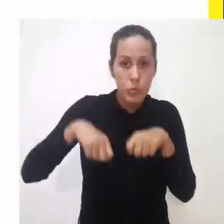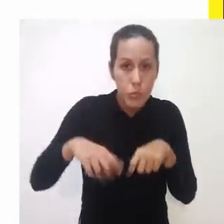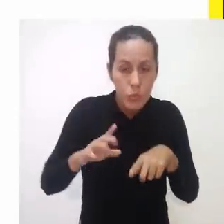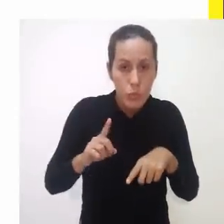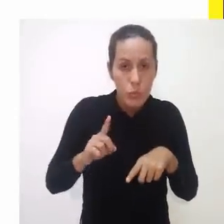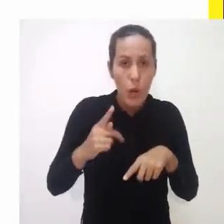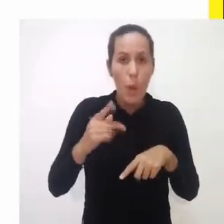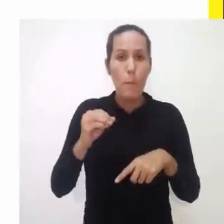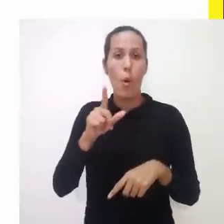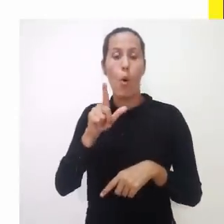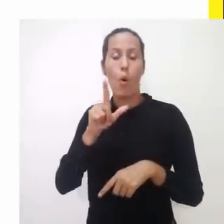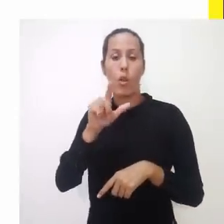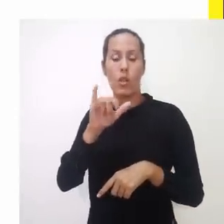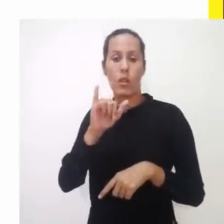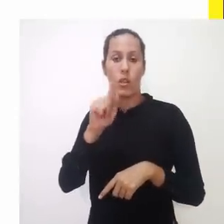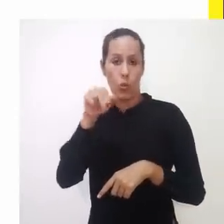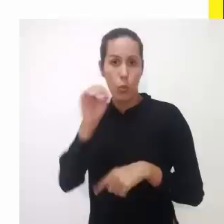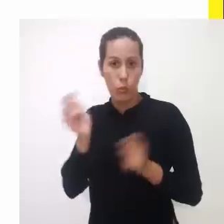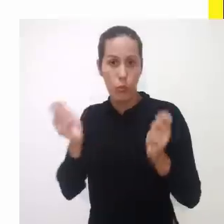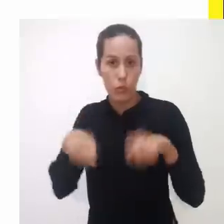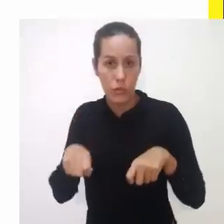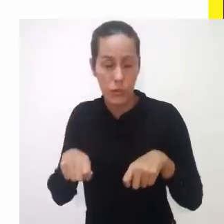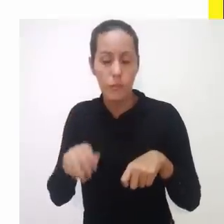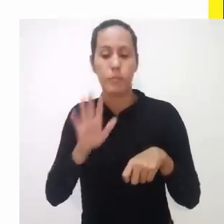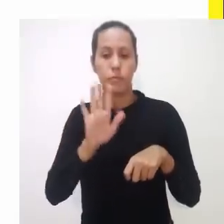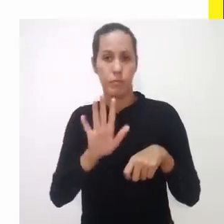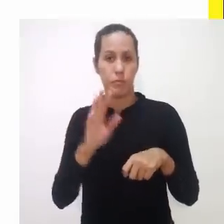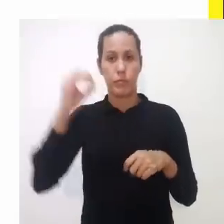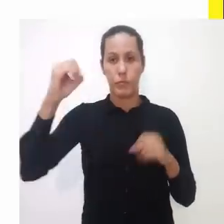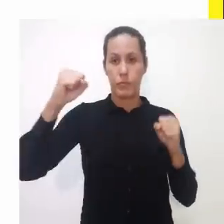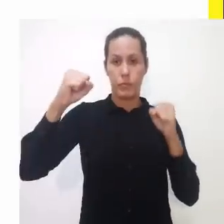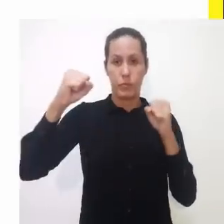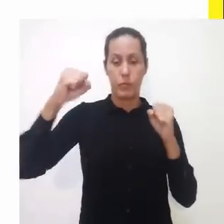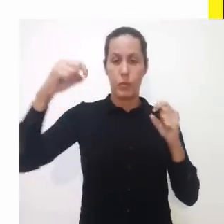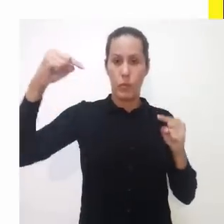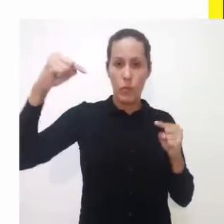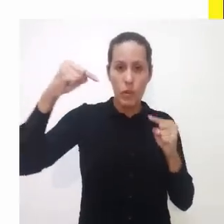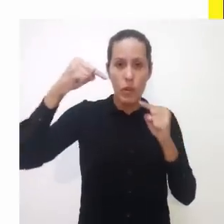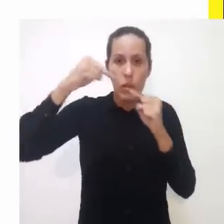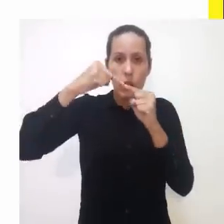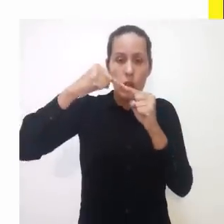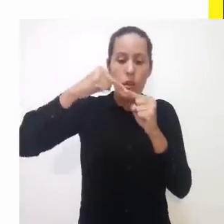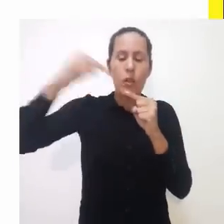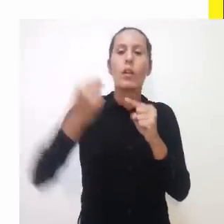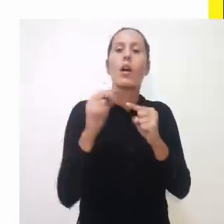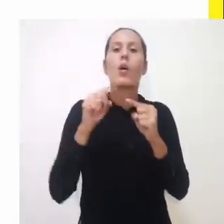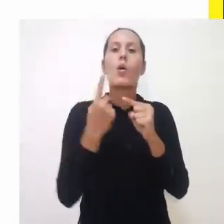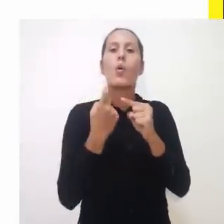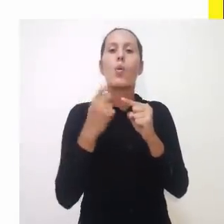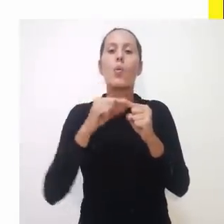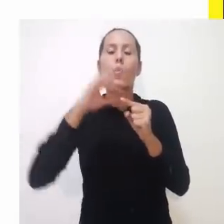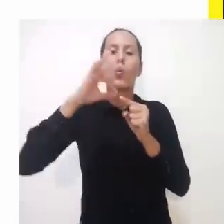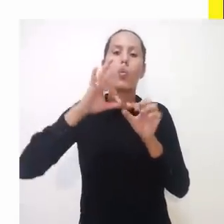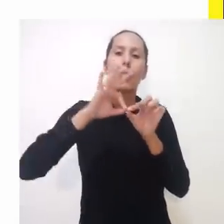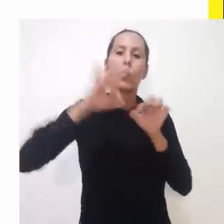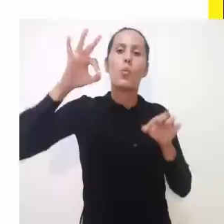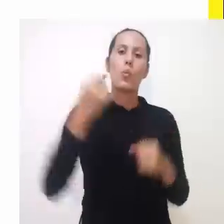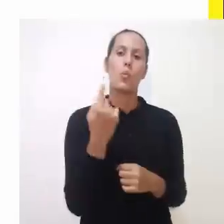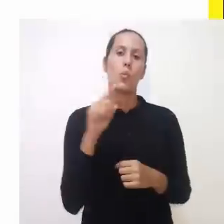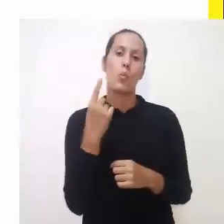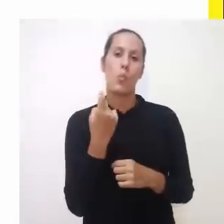pontos? Veja que com 2 pontos só passa uma única reta. Então não tem como formar